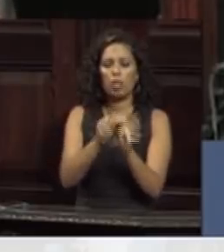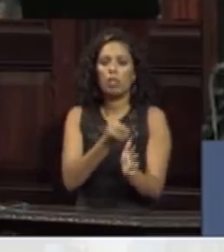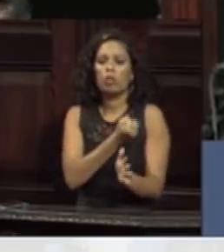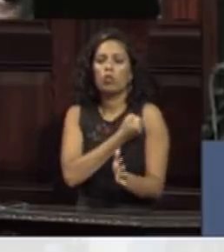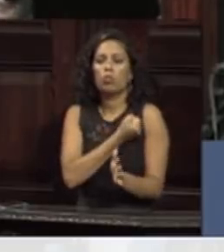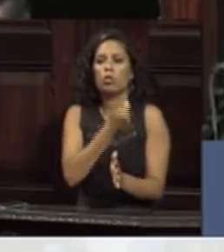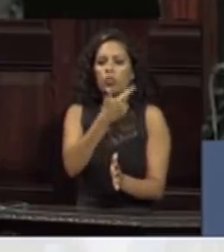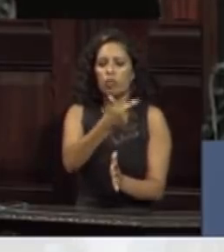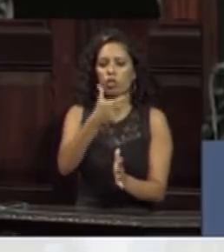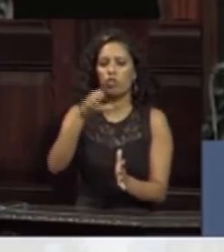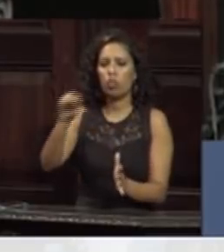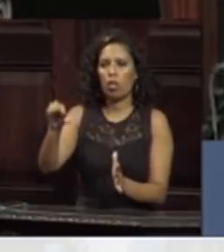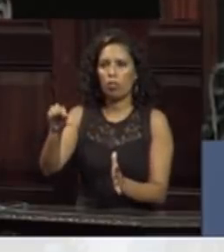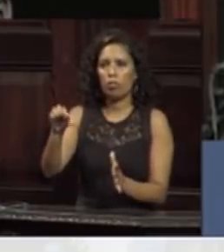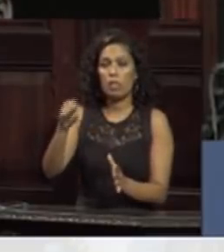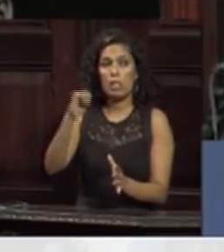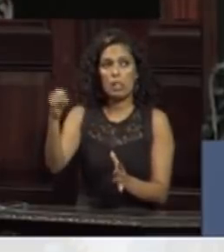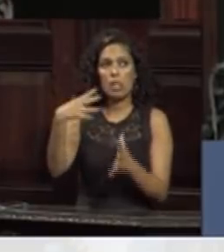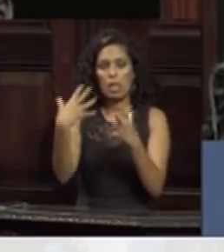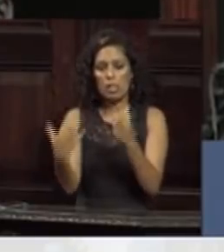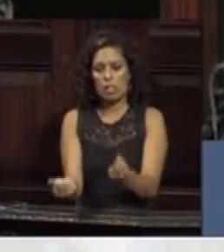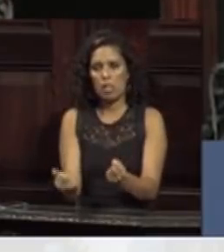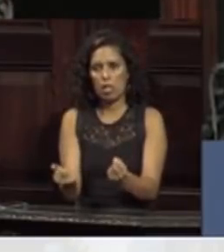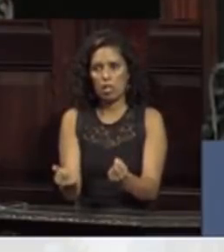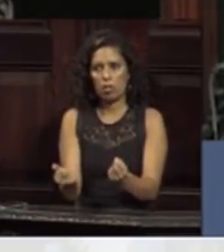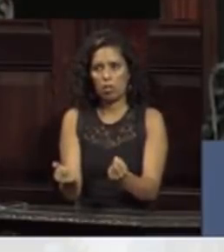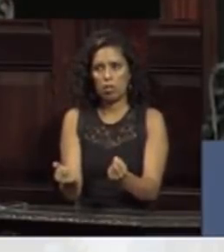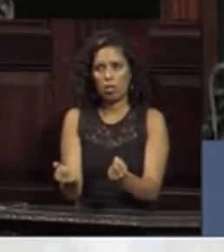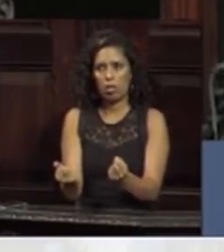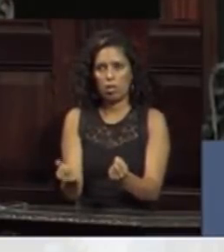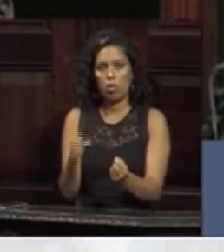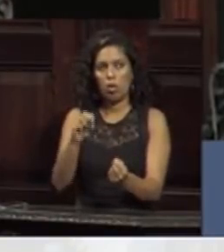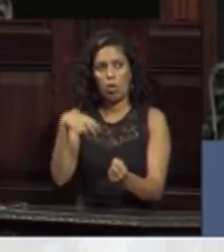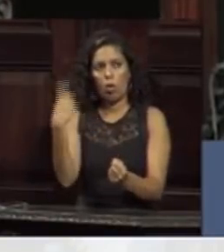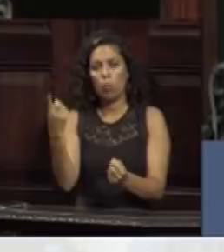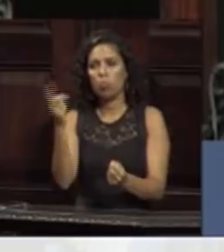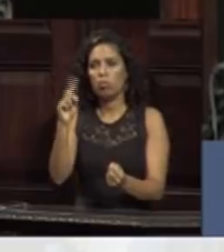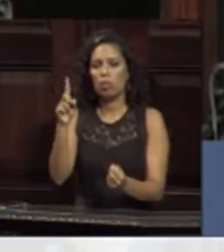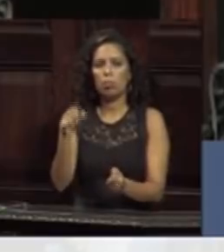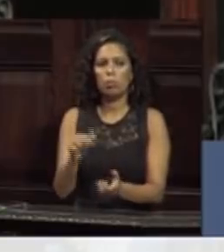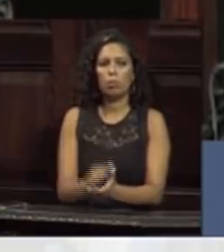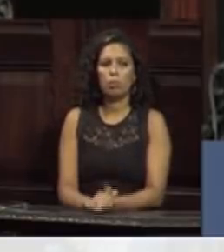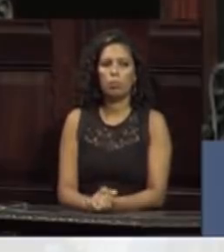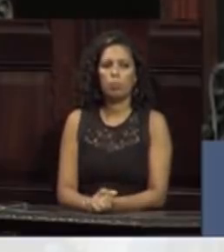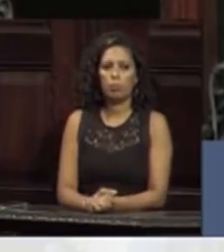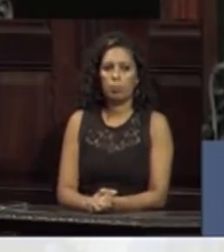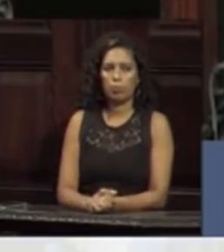29. Votando sim, aprova o destaque. Votando não, rejeita o destaque.